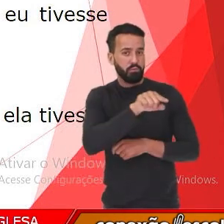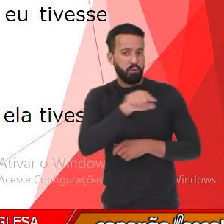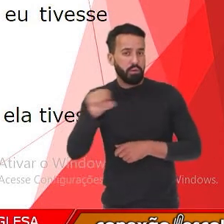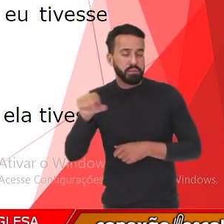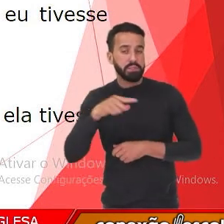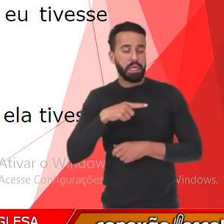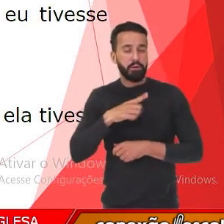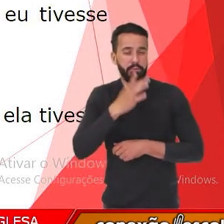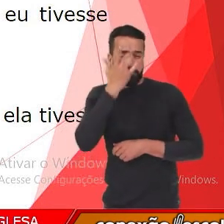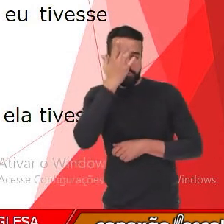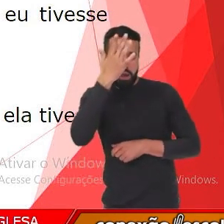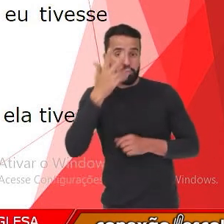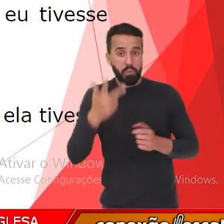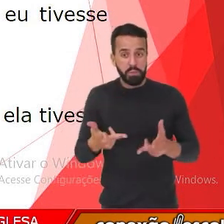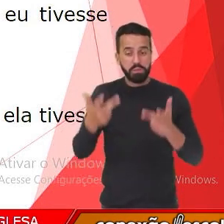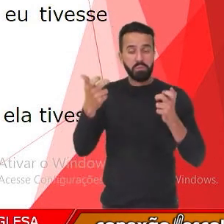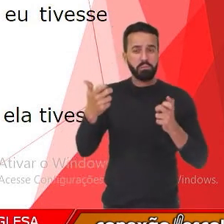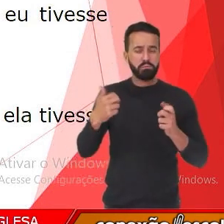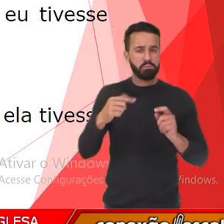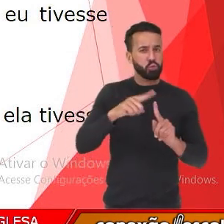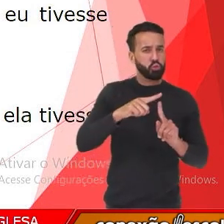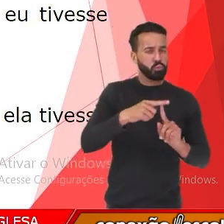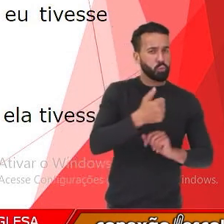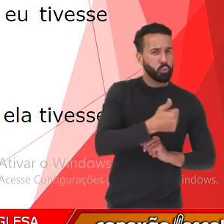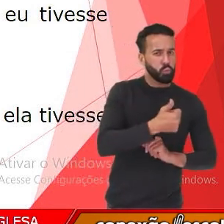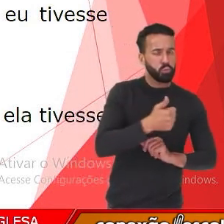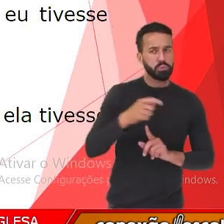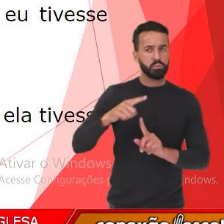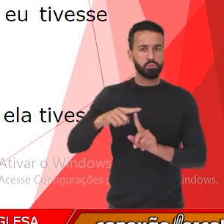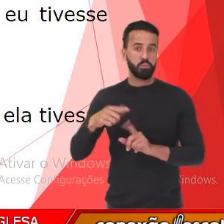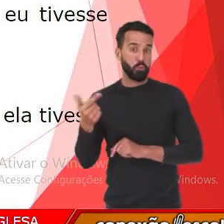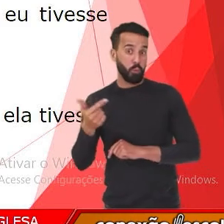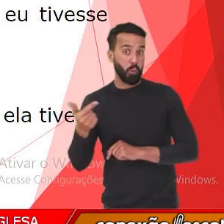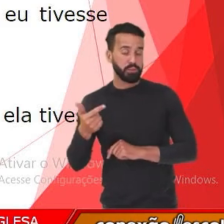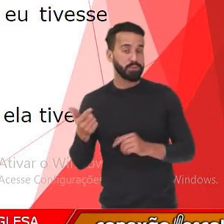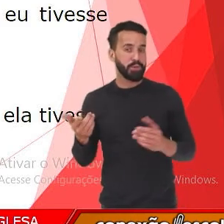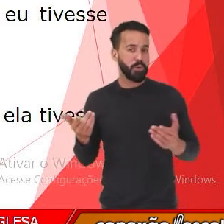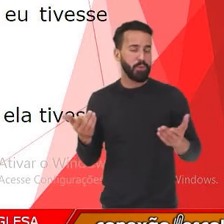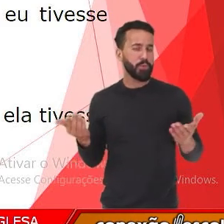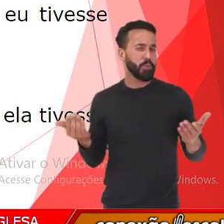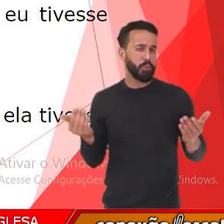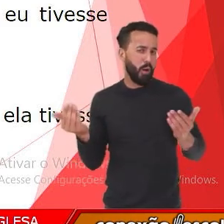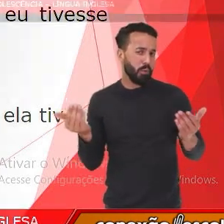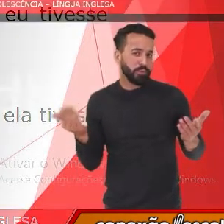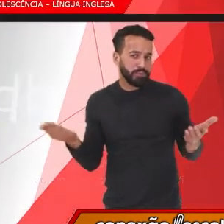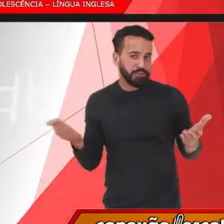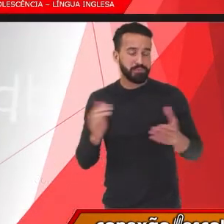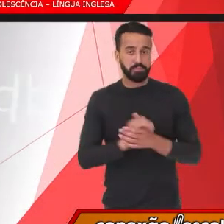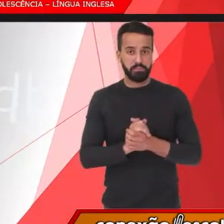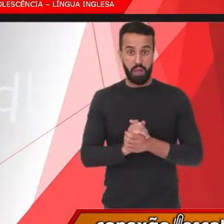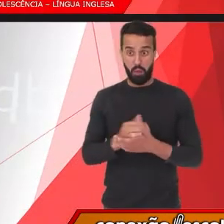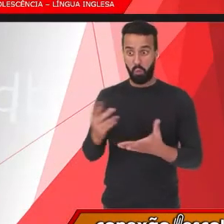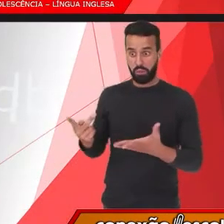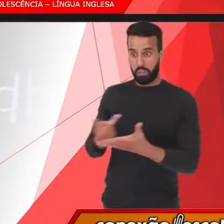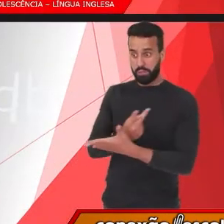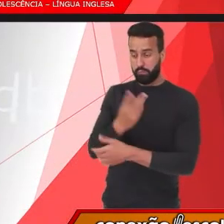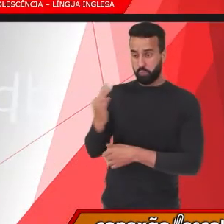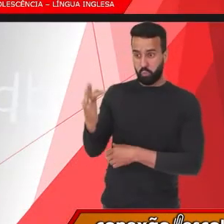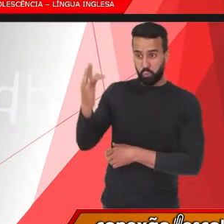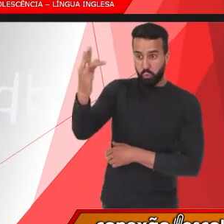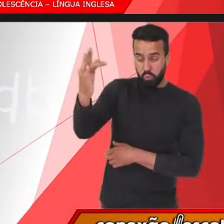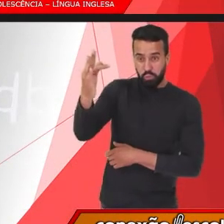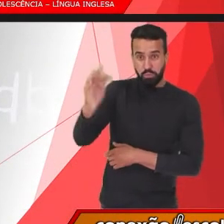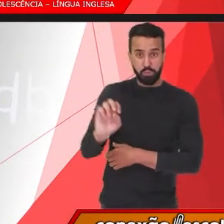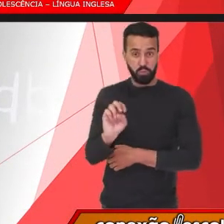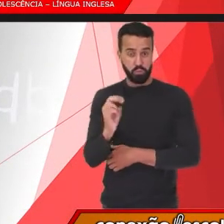é se é um tipo 1, um tipo 2, é algo que acontece agora para mudar o futuro, ou é algo